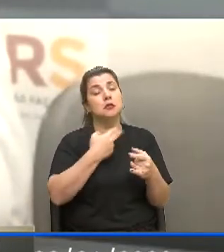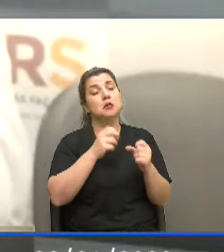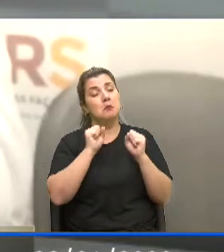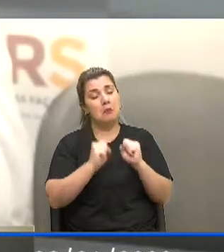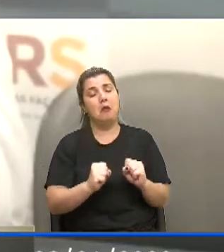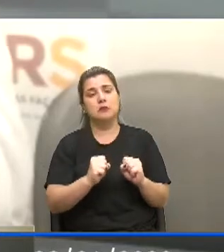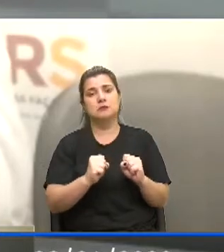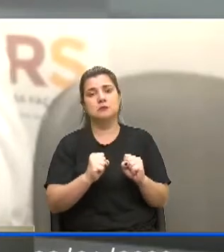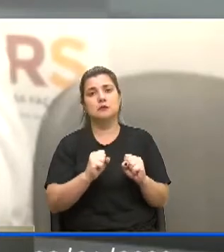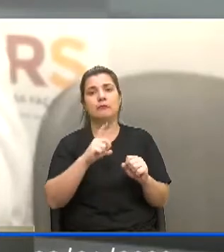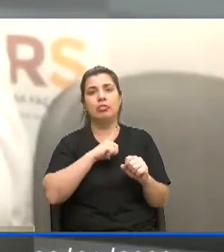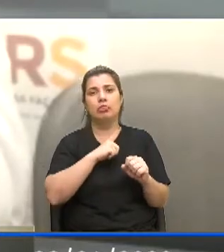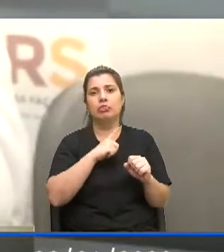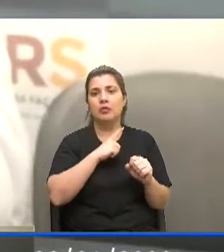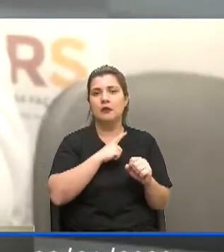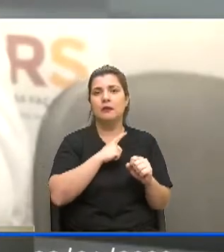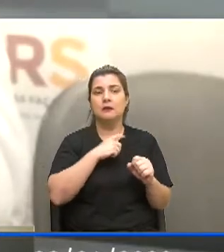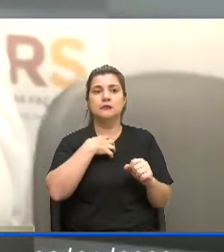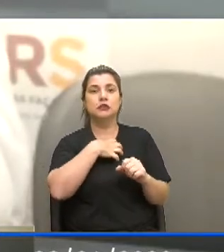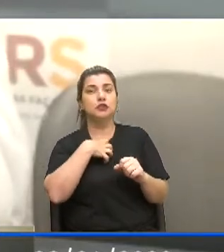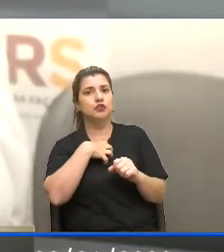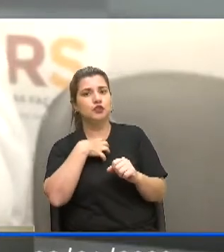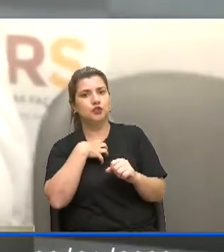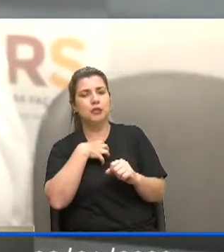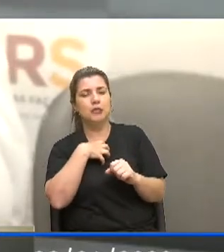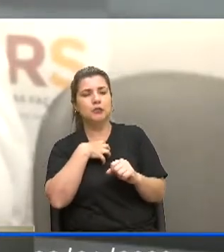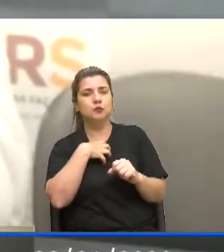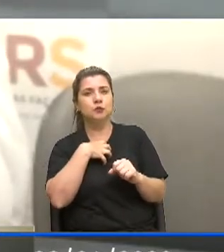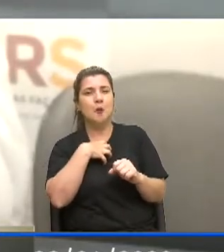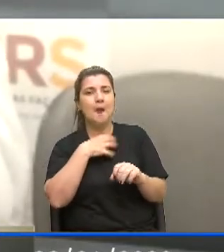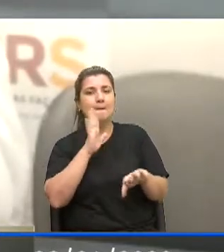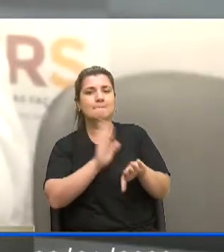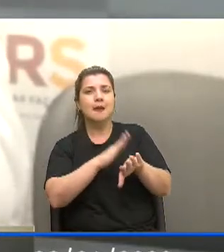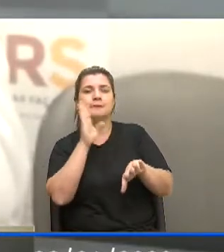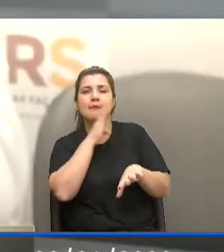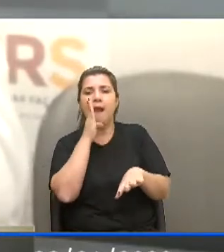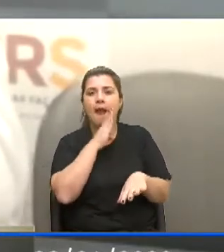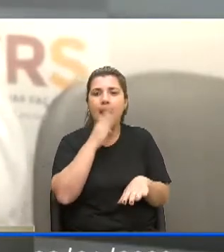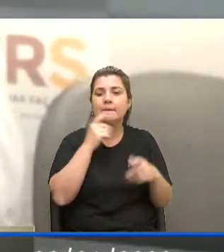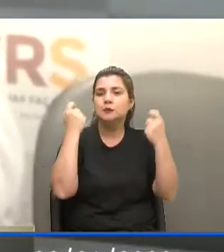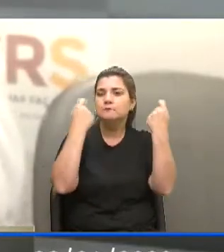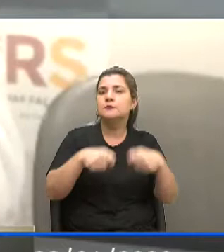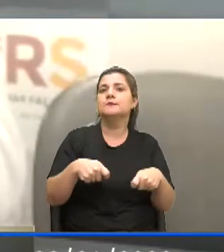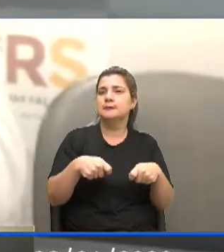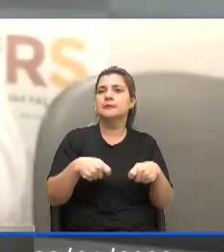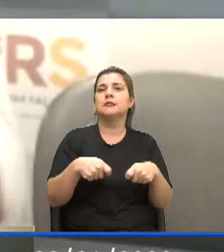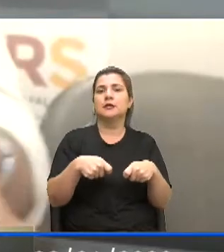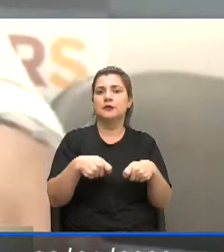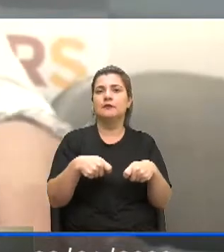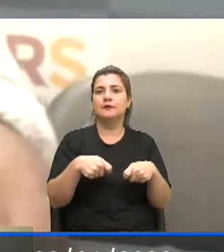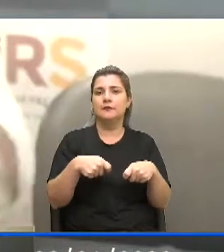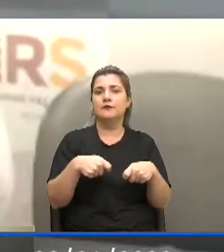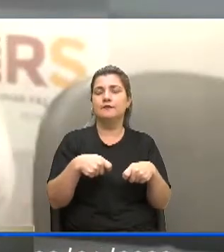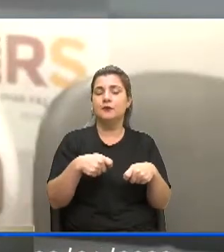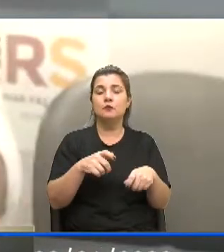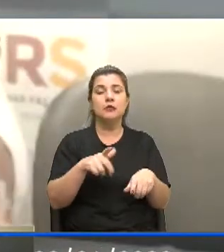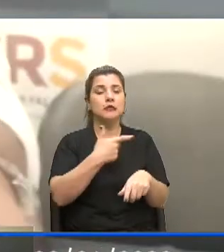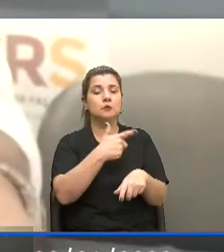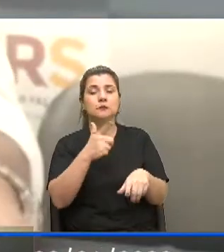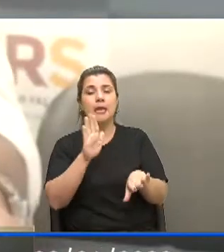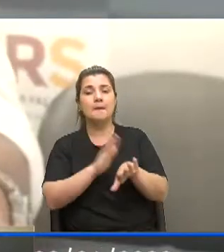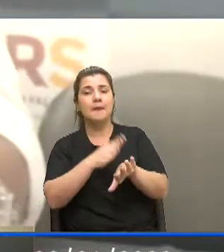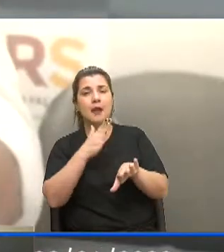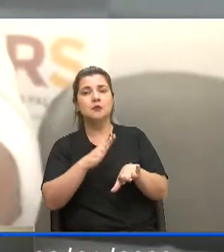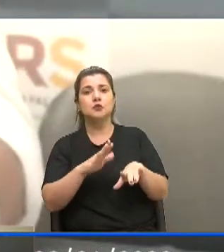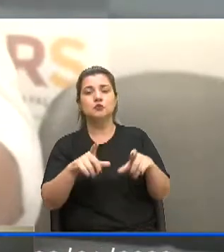medidas de forma mais oportuna possível e a gente não tem um grande desdobramento de casos secundários